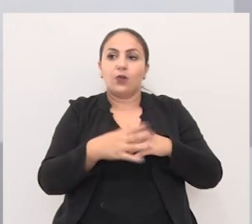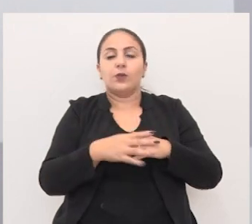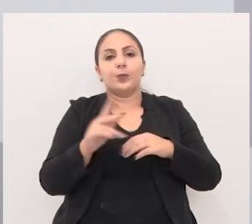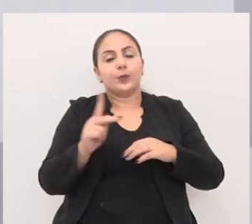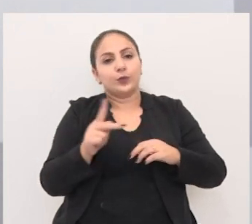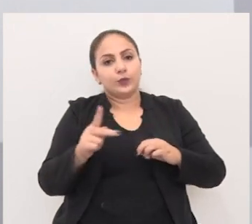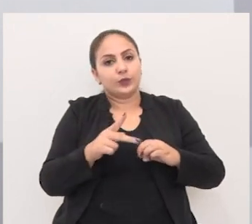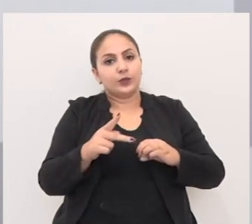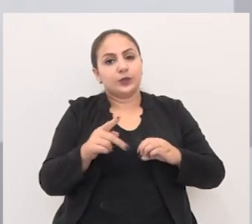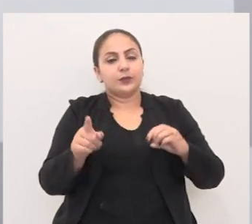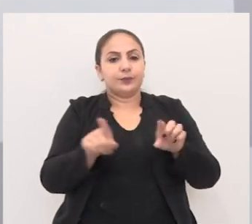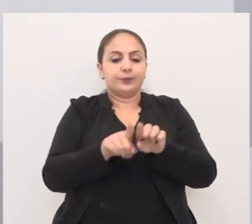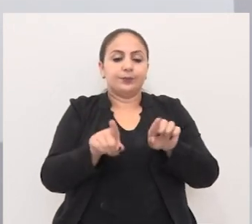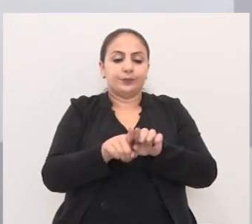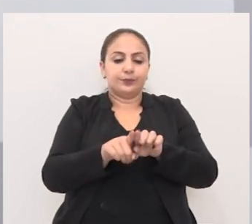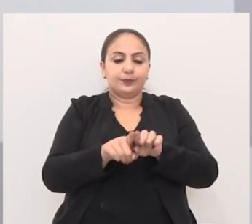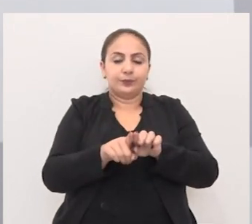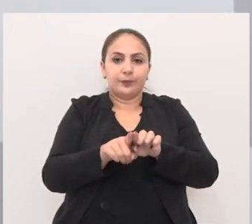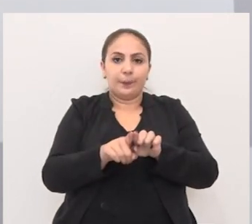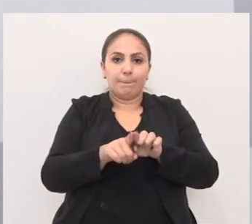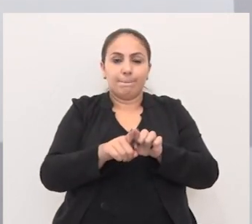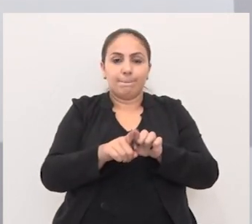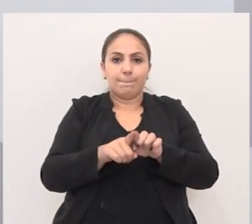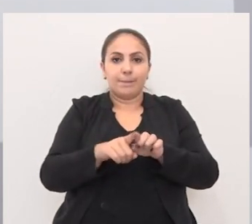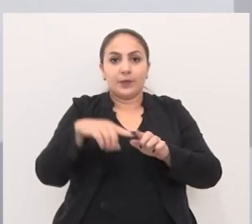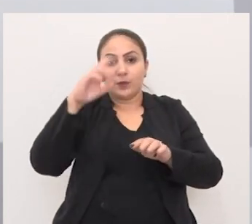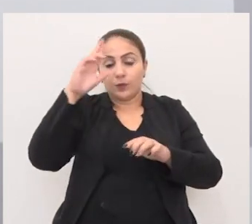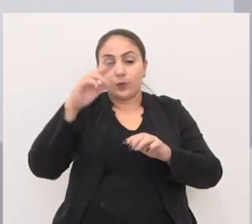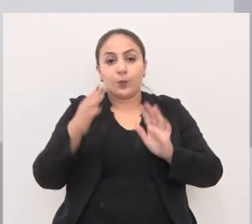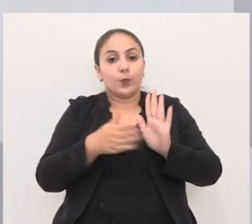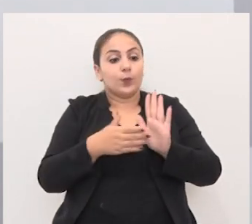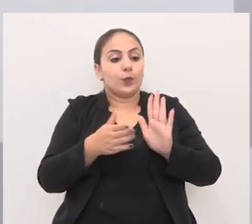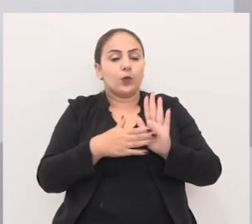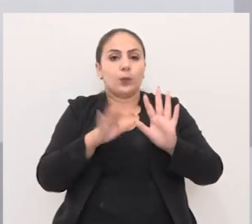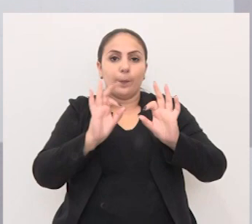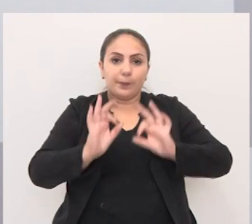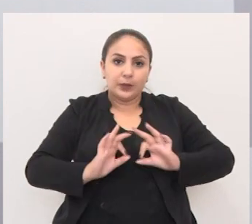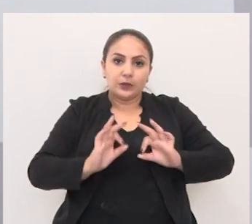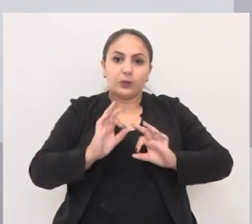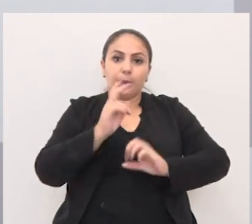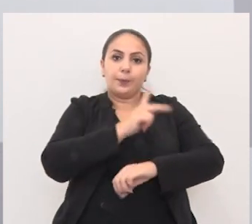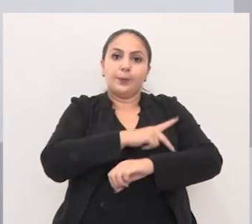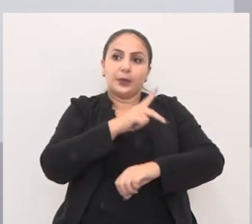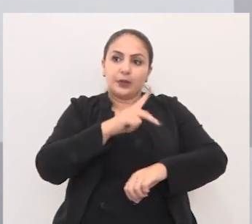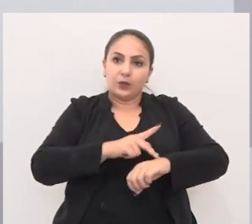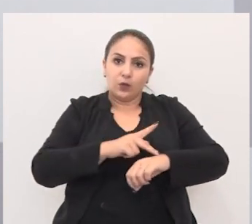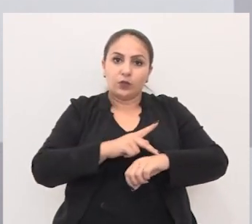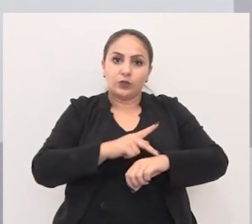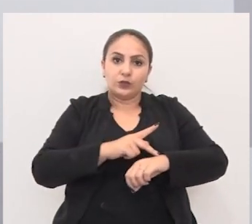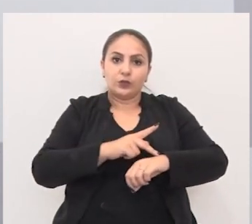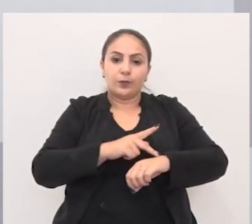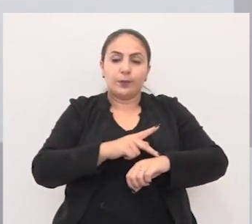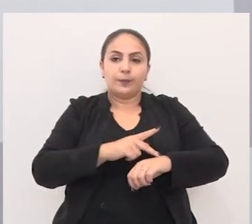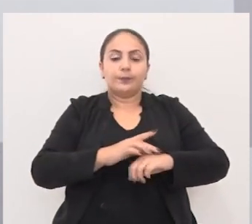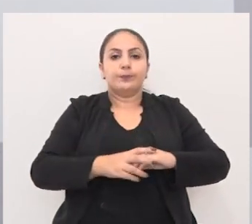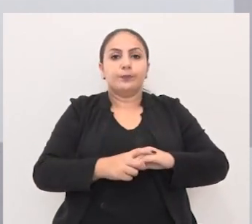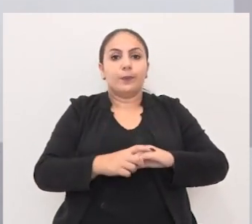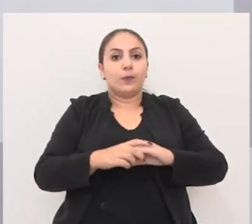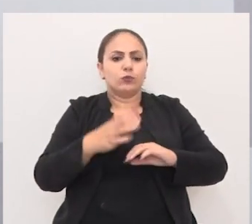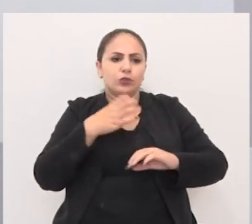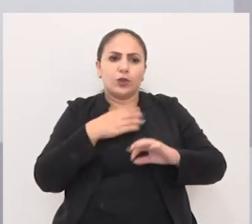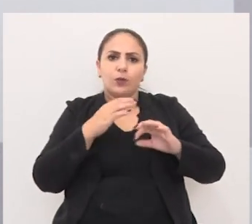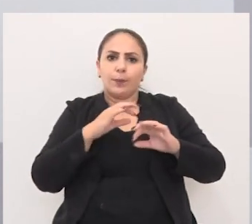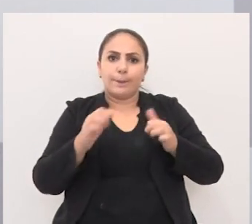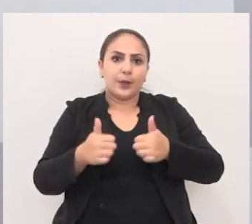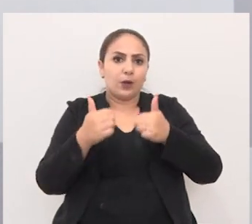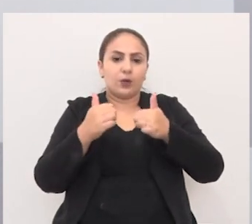as professoras e a direção poder propor um plano pedagógico de uma maneira mais eficaz. A